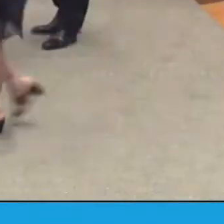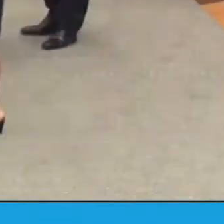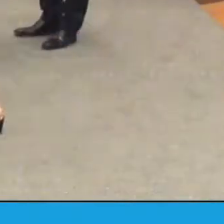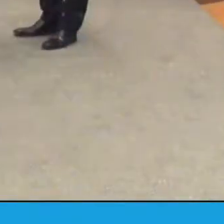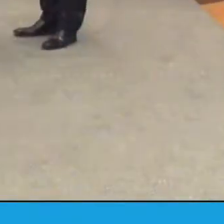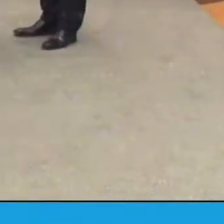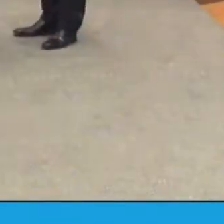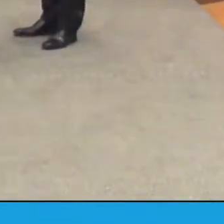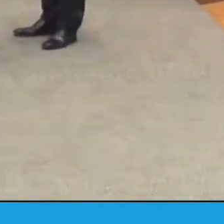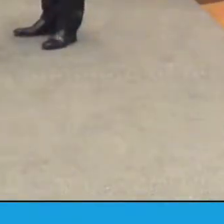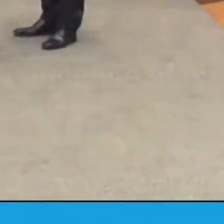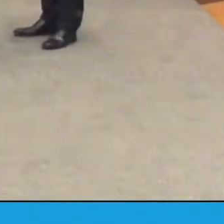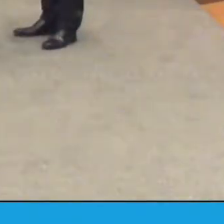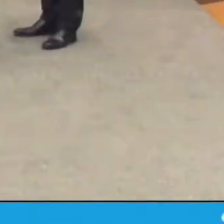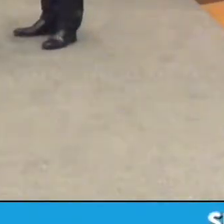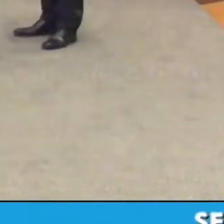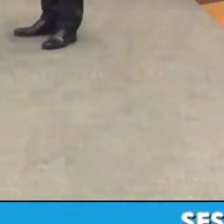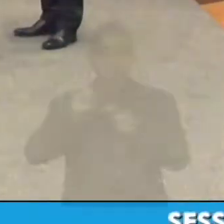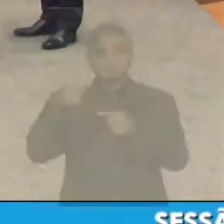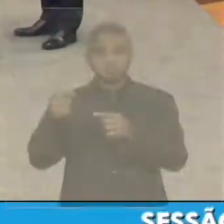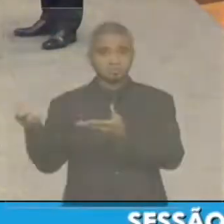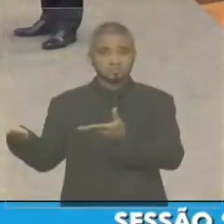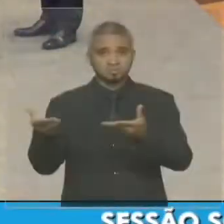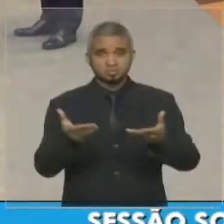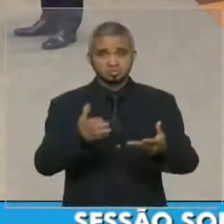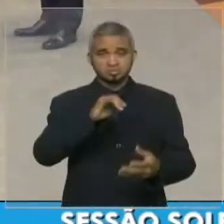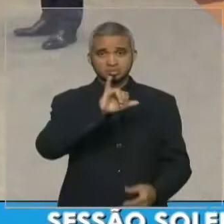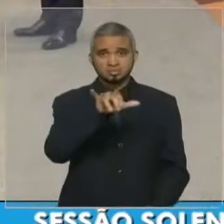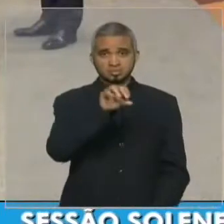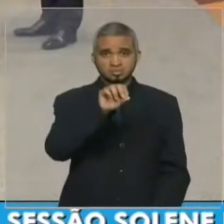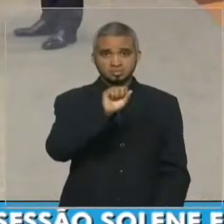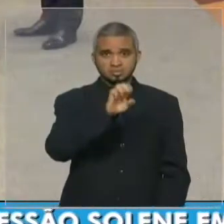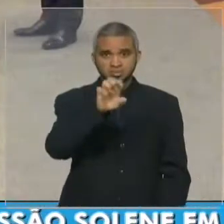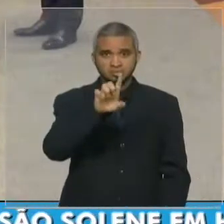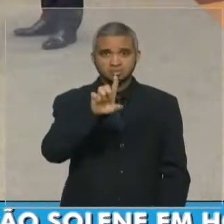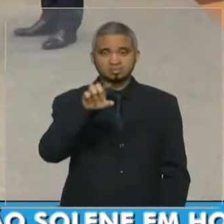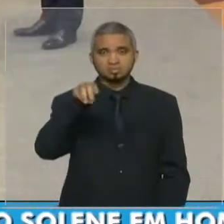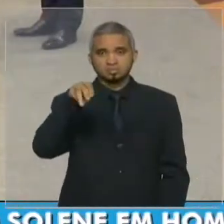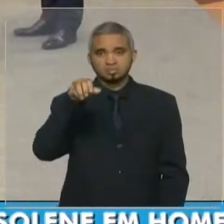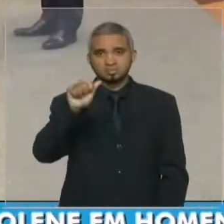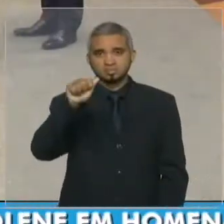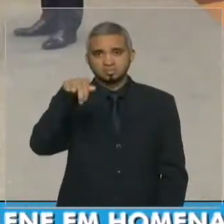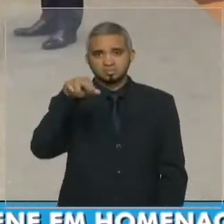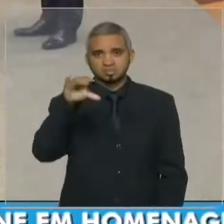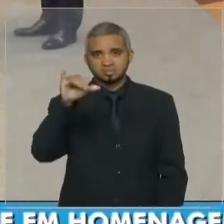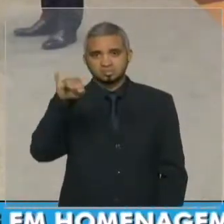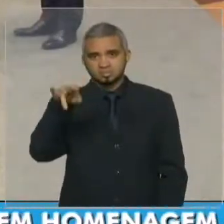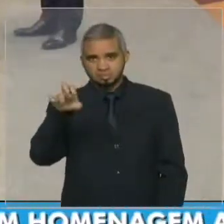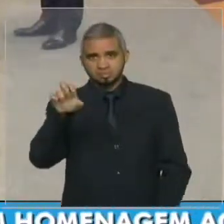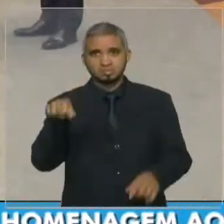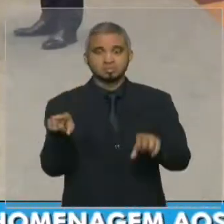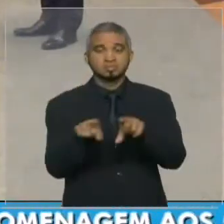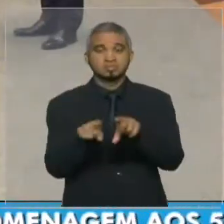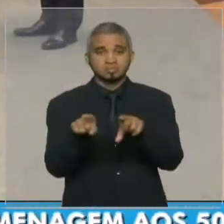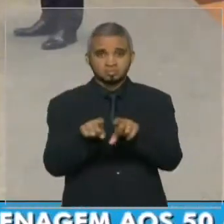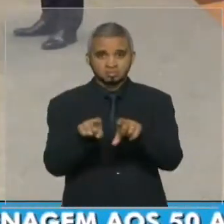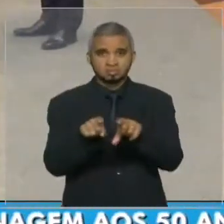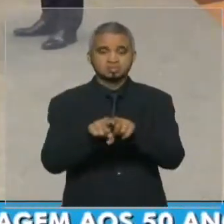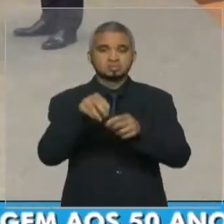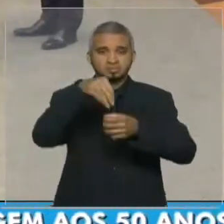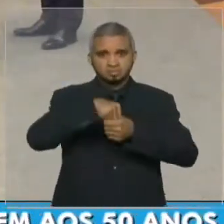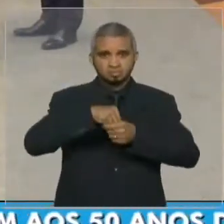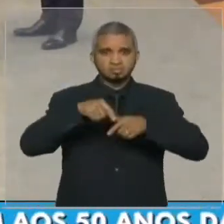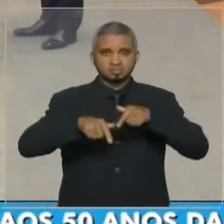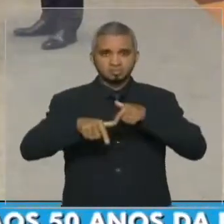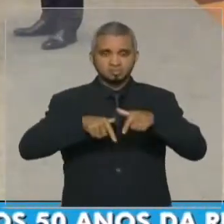Em seguida, chamamos o senhor José Rossini Costa Machado, que exerce funções também no nosso Centro de Atendimento ao